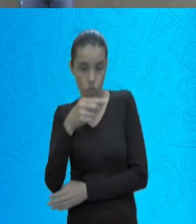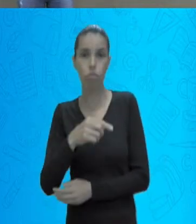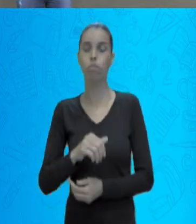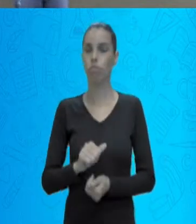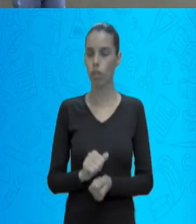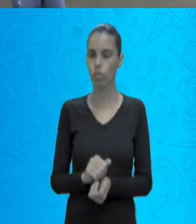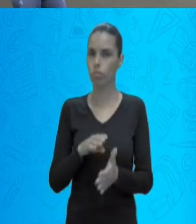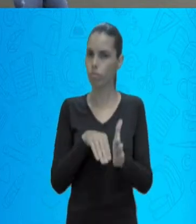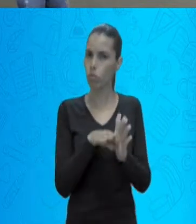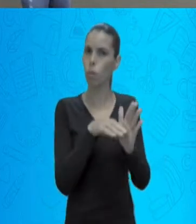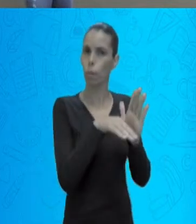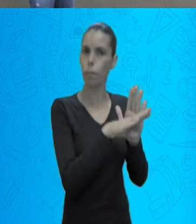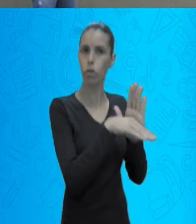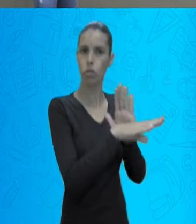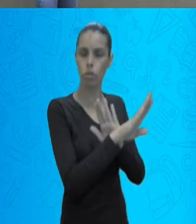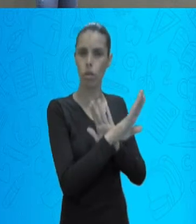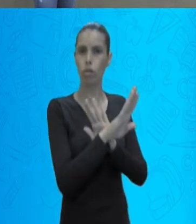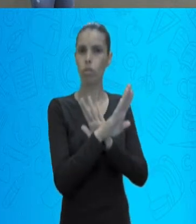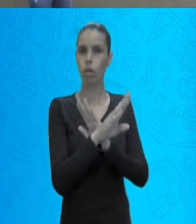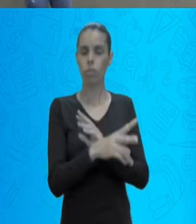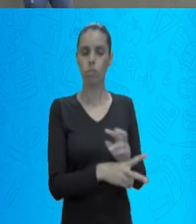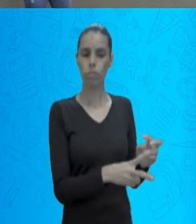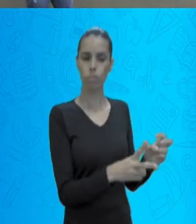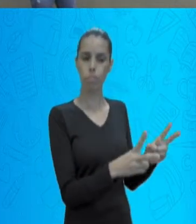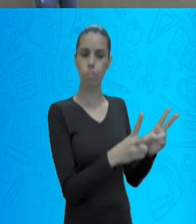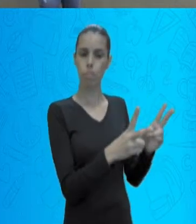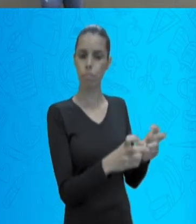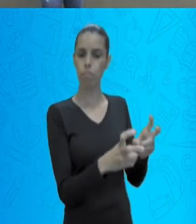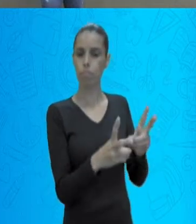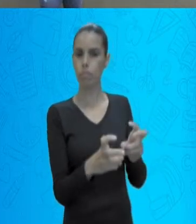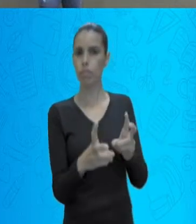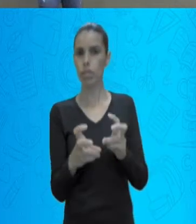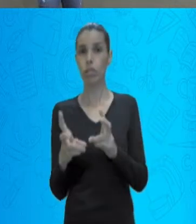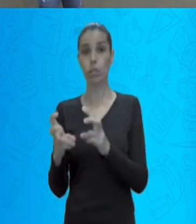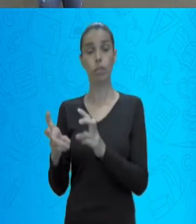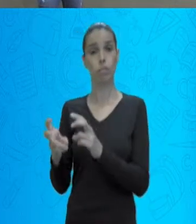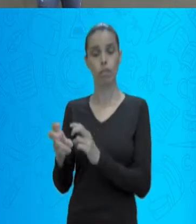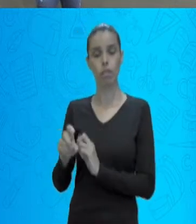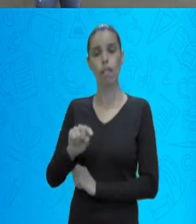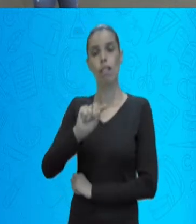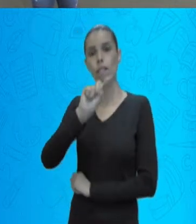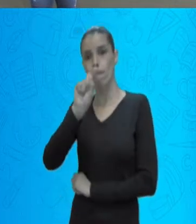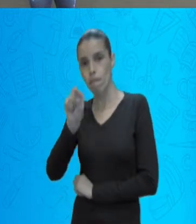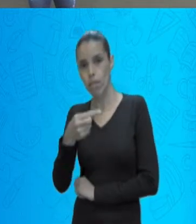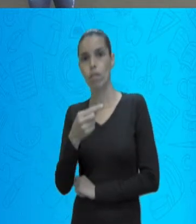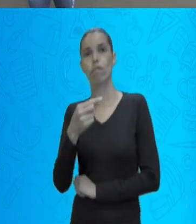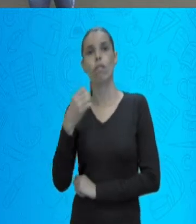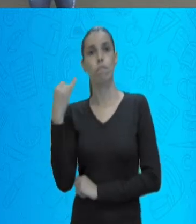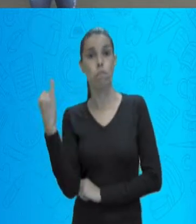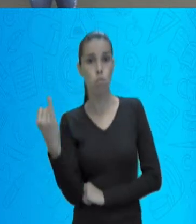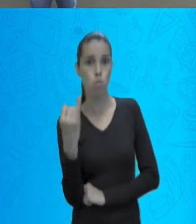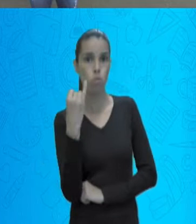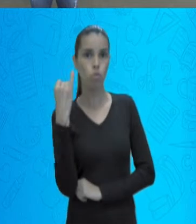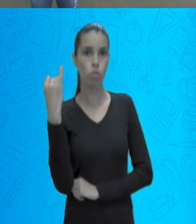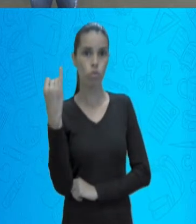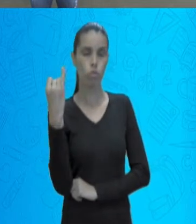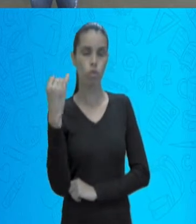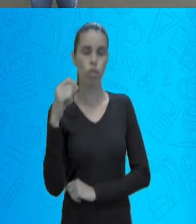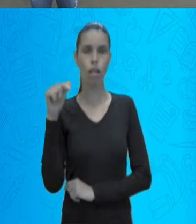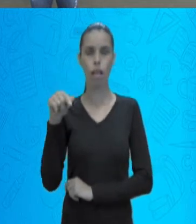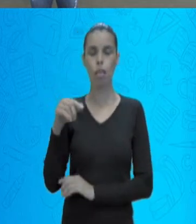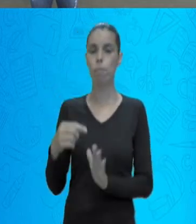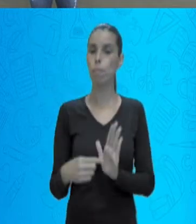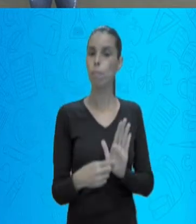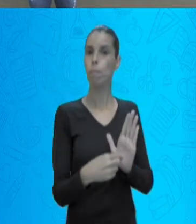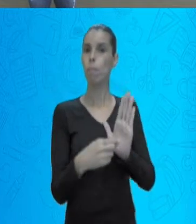minha voz e observando que a vírgula demanda a minha entonação. Onde eu vou fazer essa